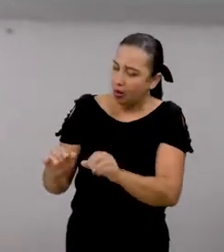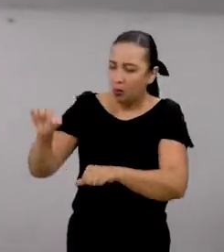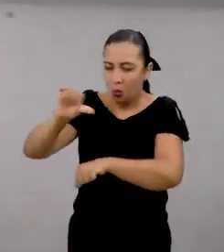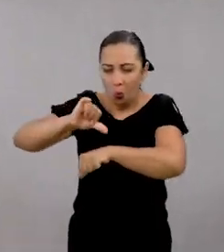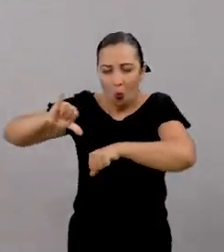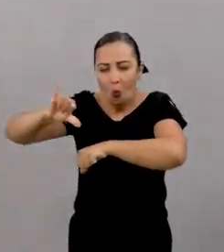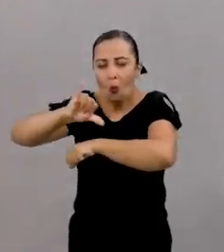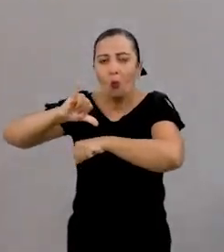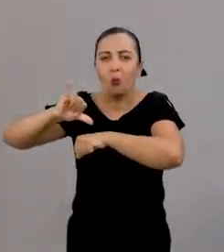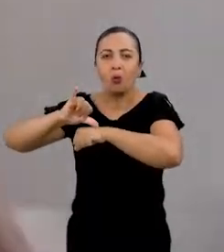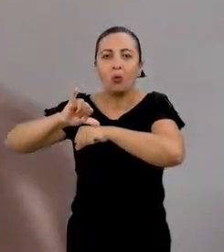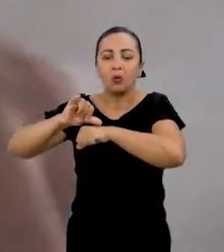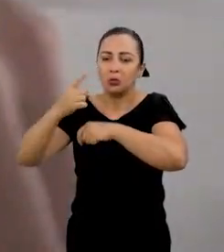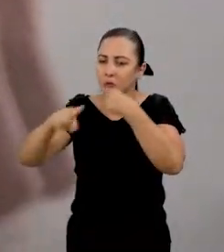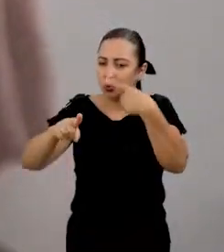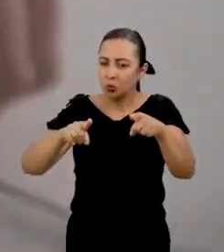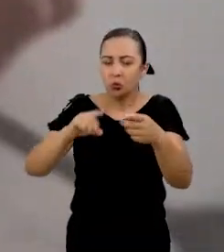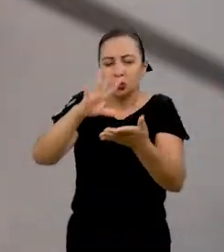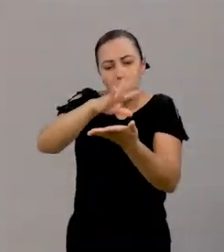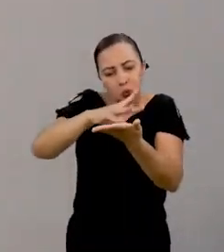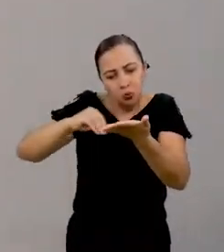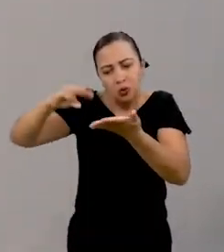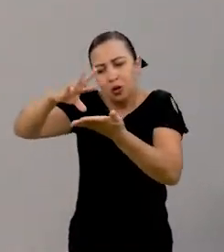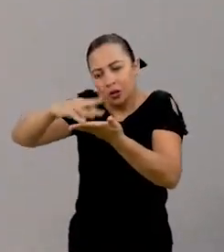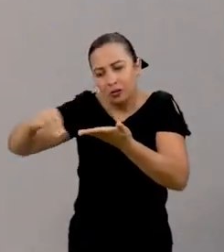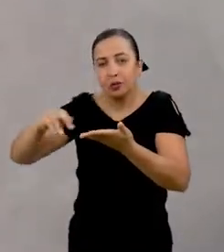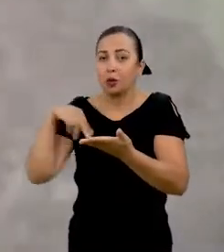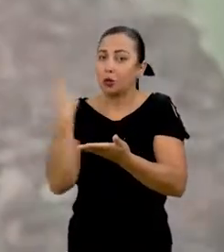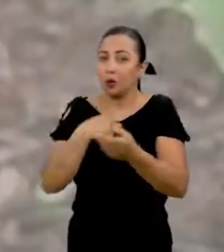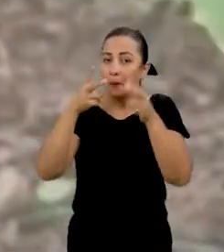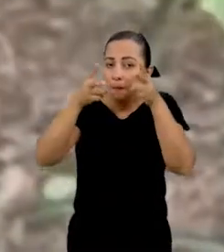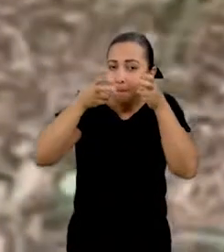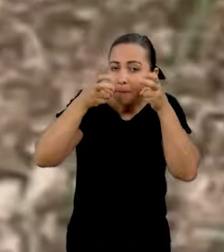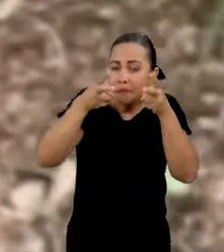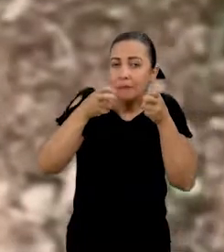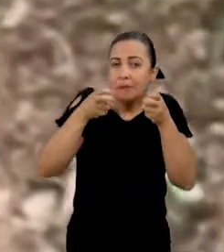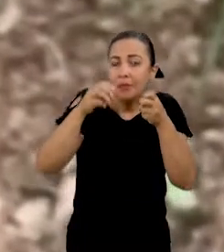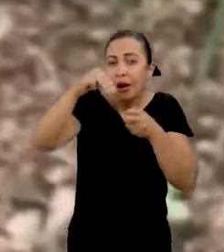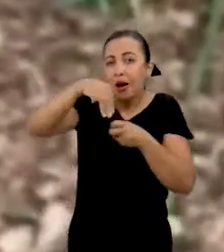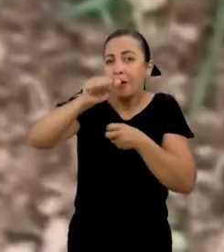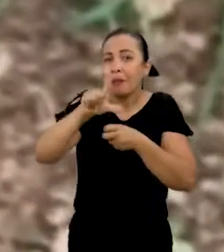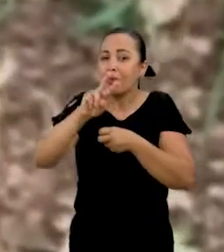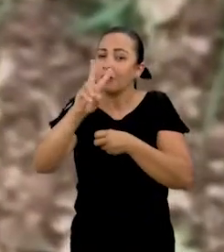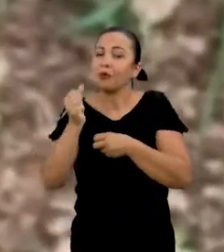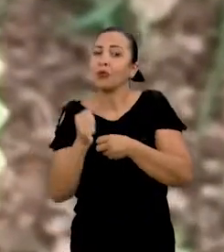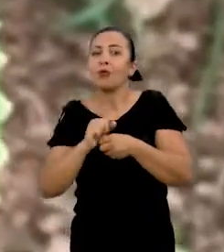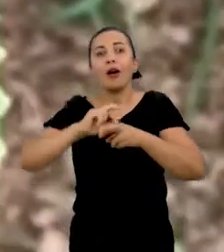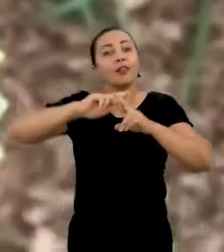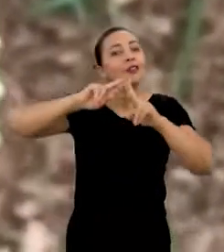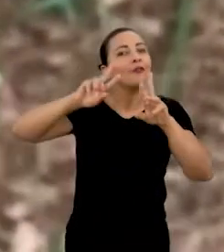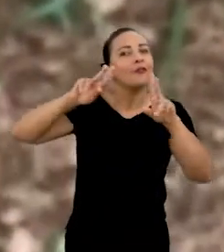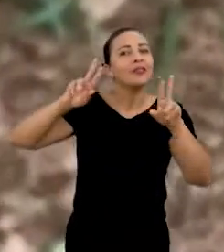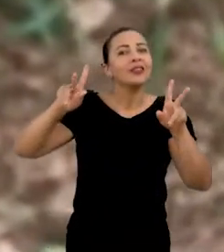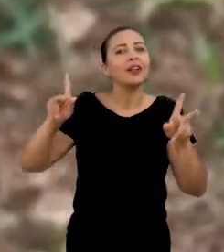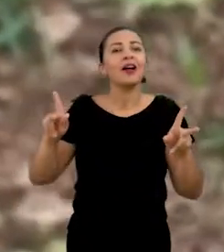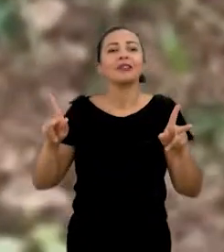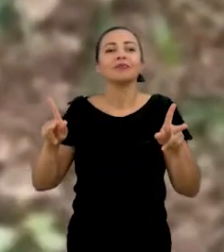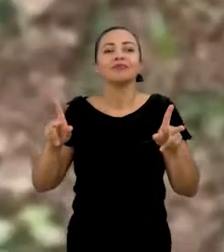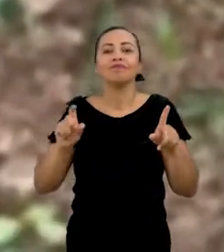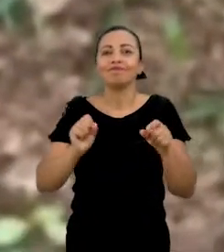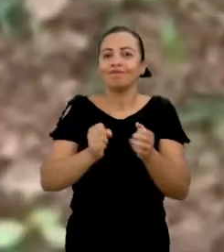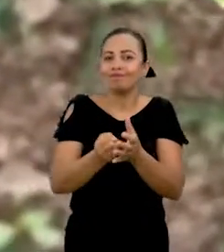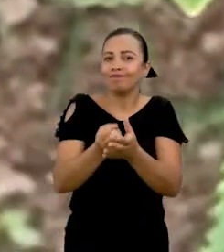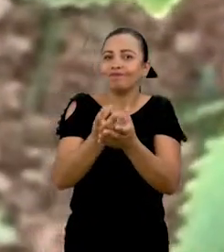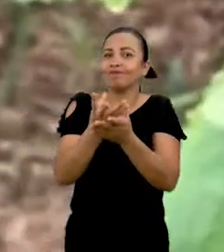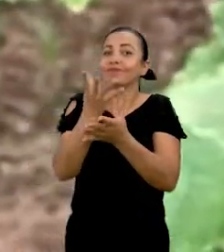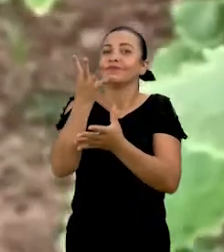e os outros extratos, nós percebemos que o malvão foi se diferenciando. Então, a continuidade